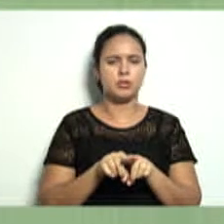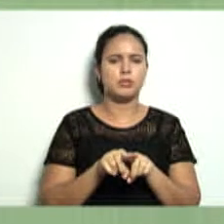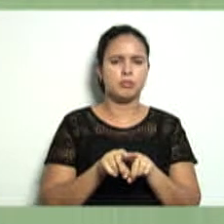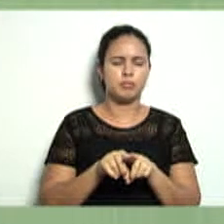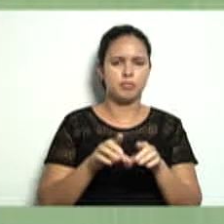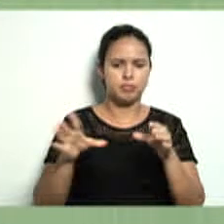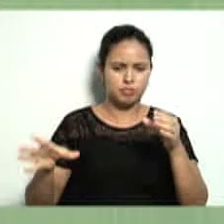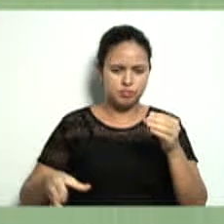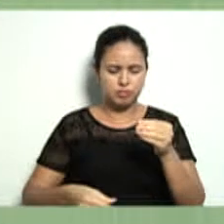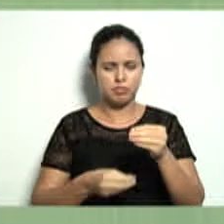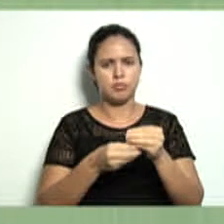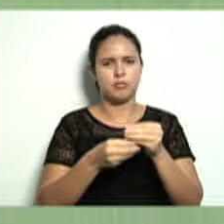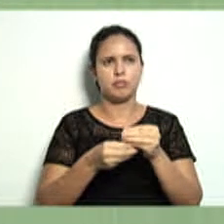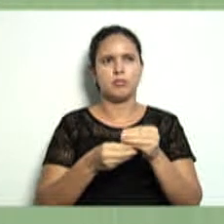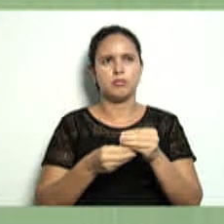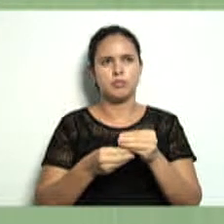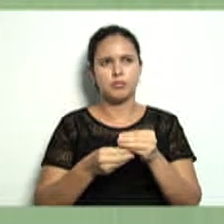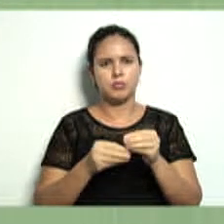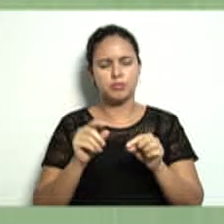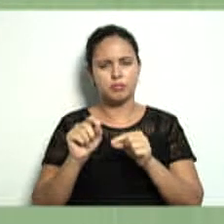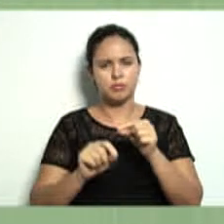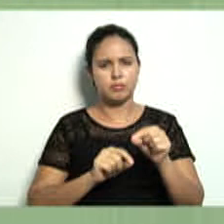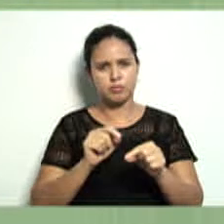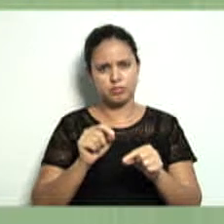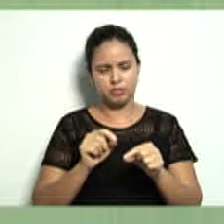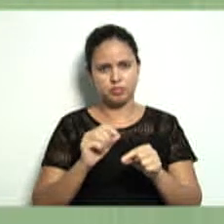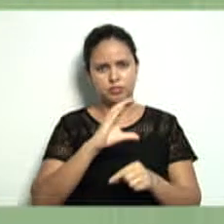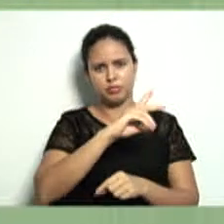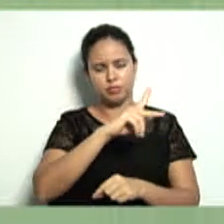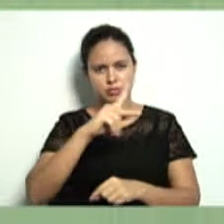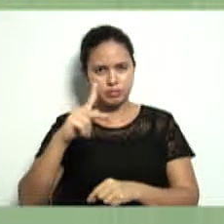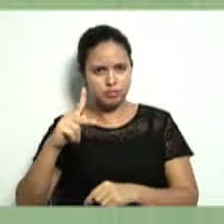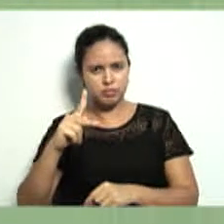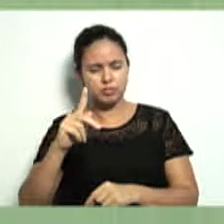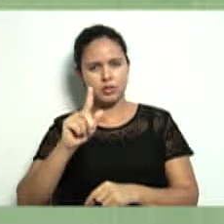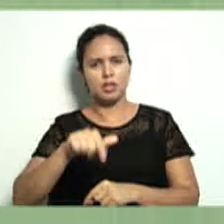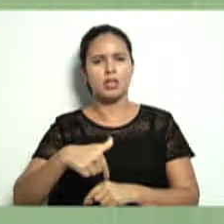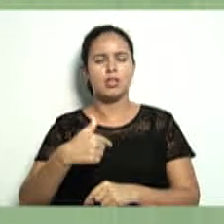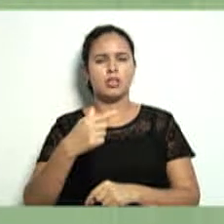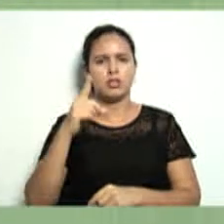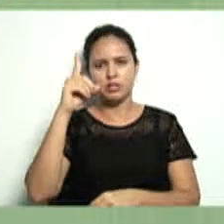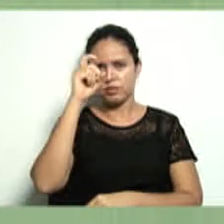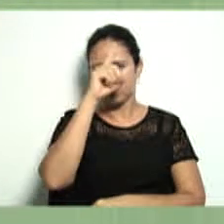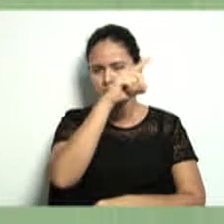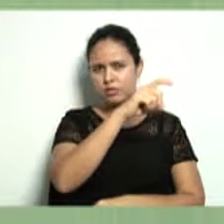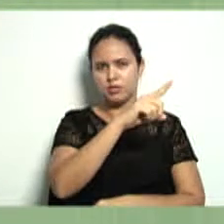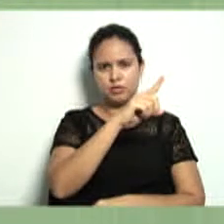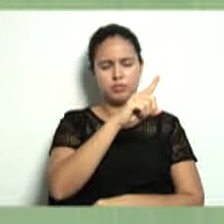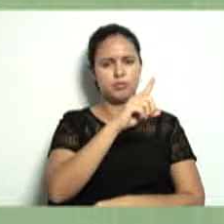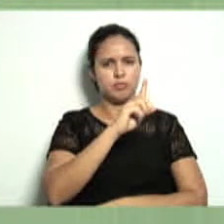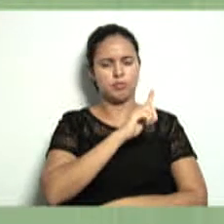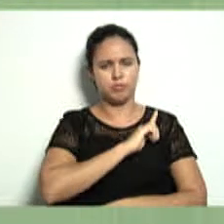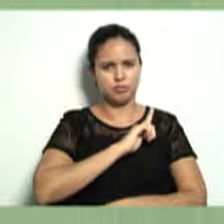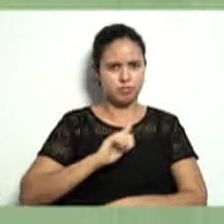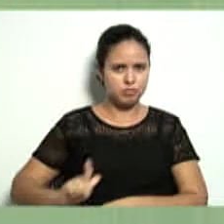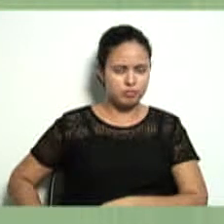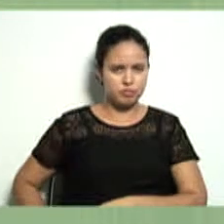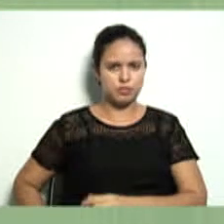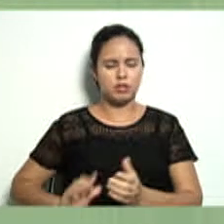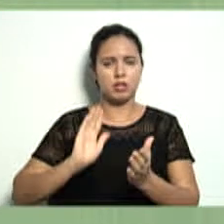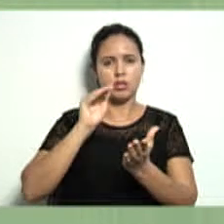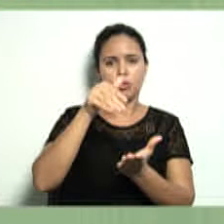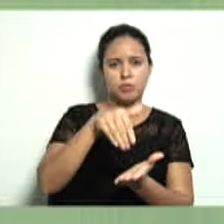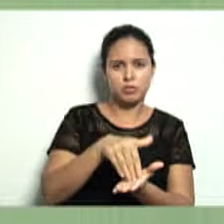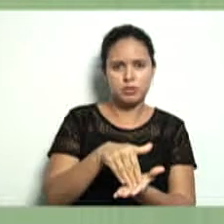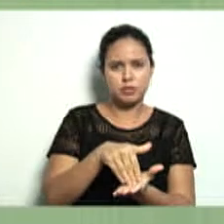das inovações pretendidas pelas cooperativas é a dificuldade na governança. E a